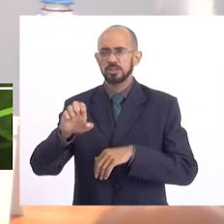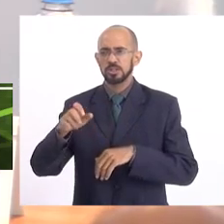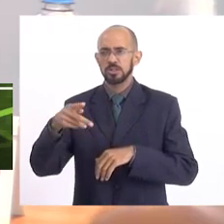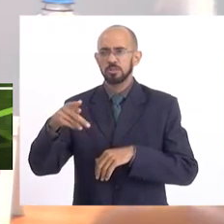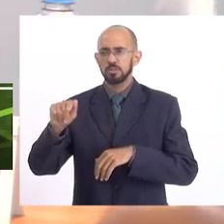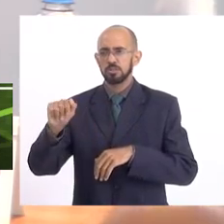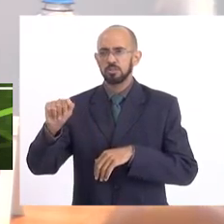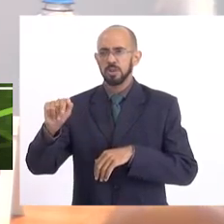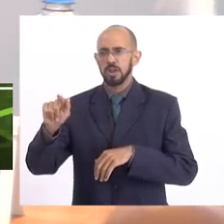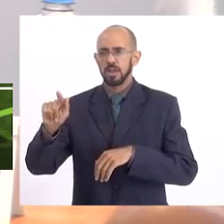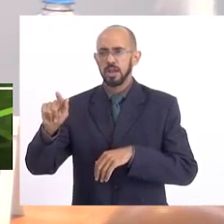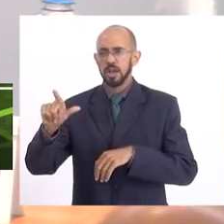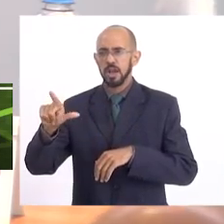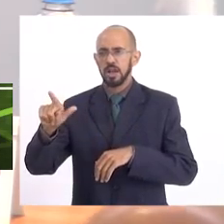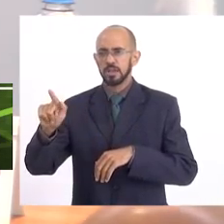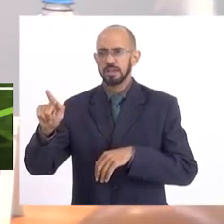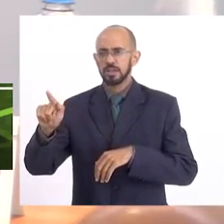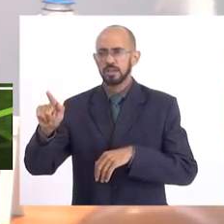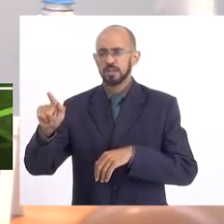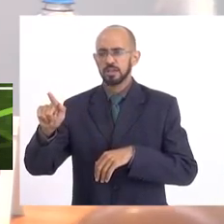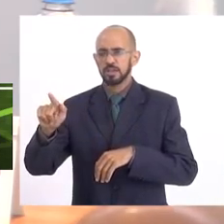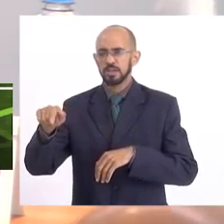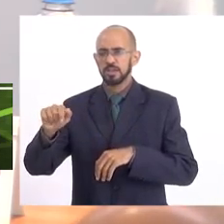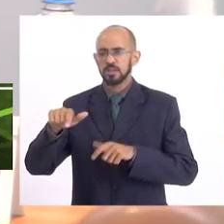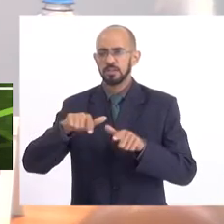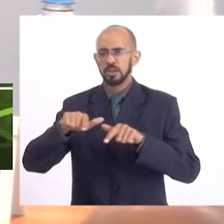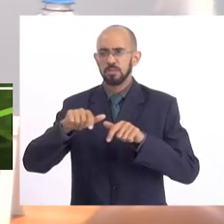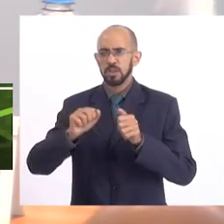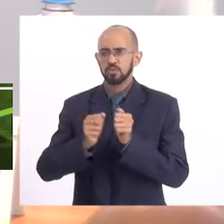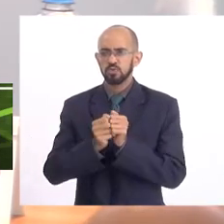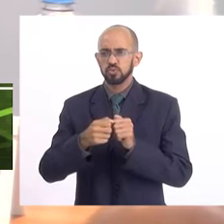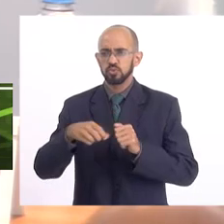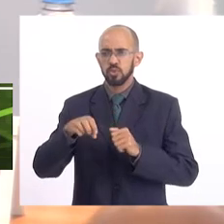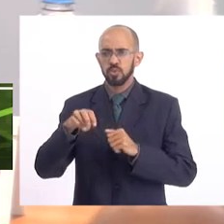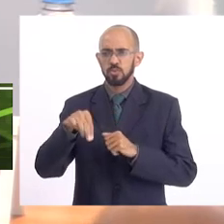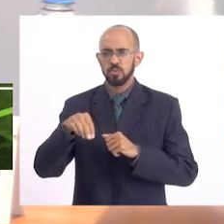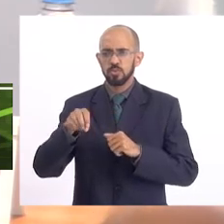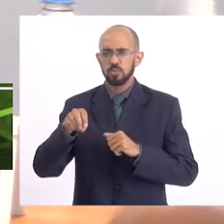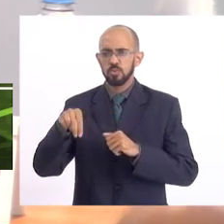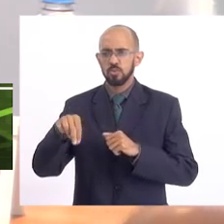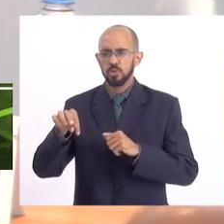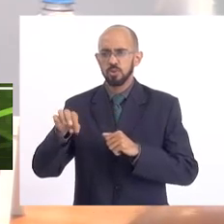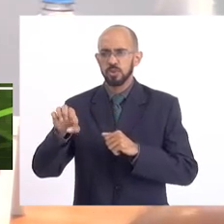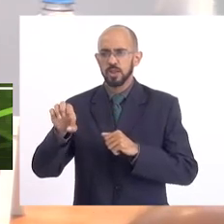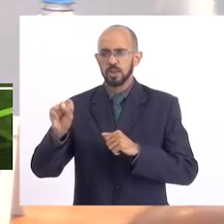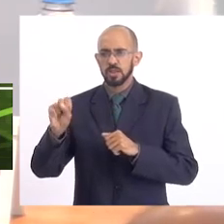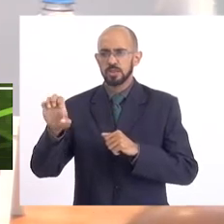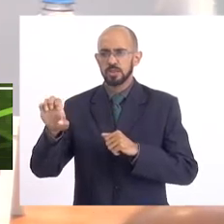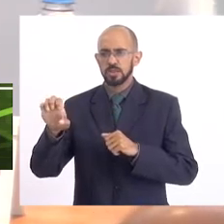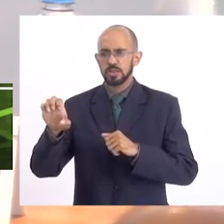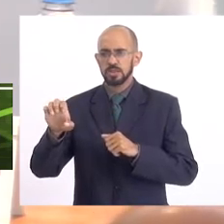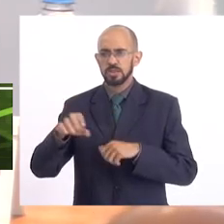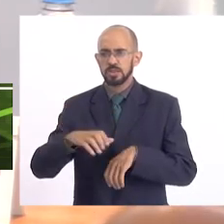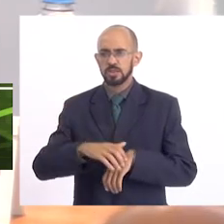com o Montese, subsecretário. E queria agradecer aqui, dividir a